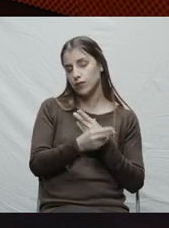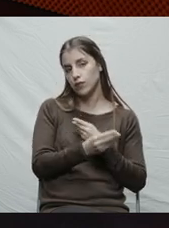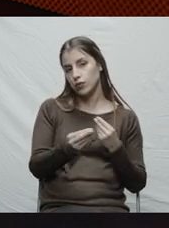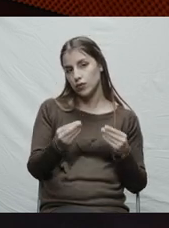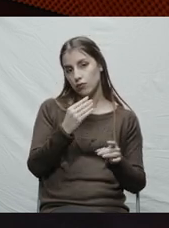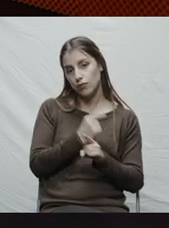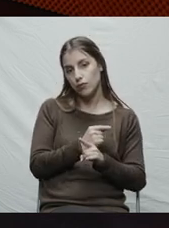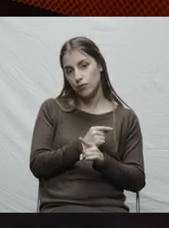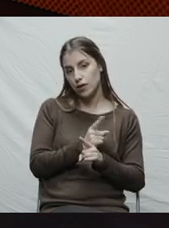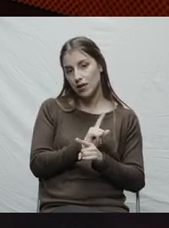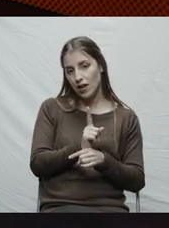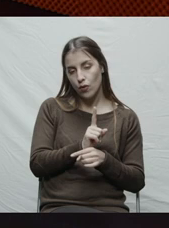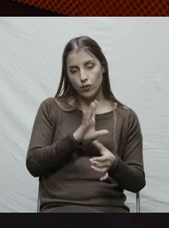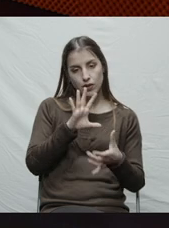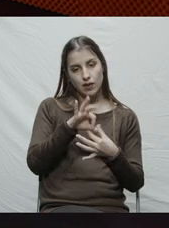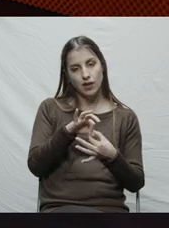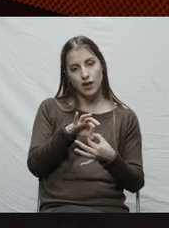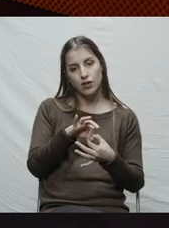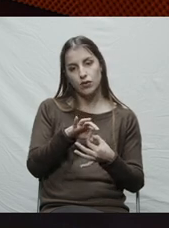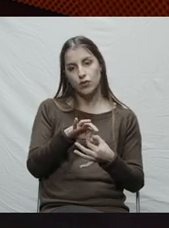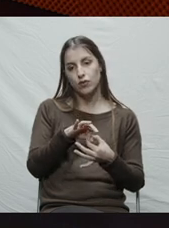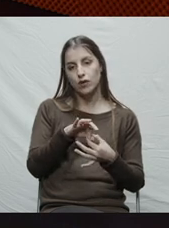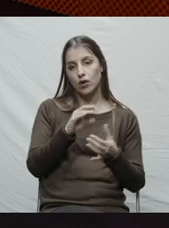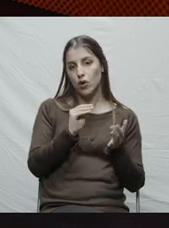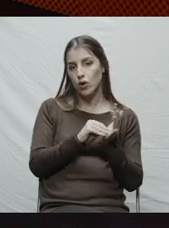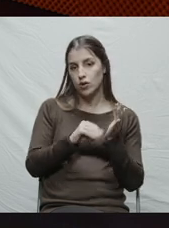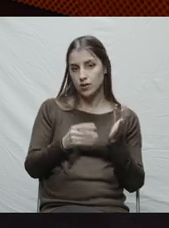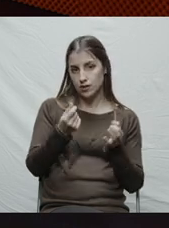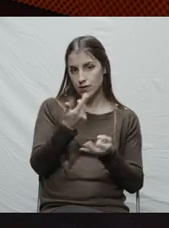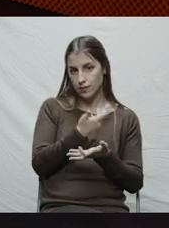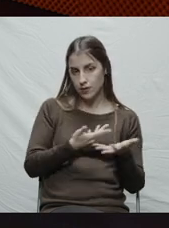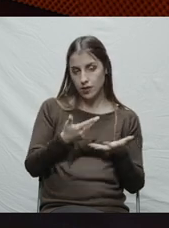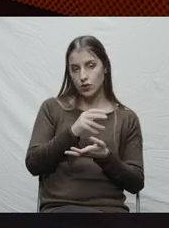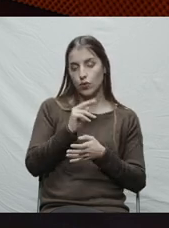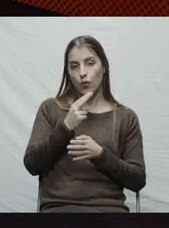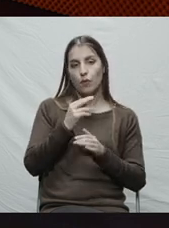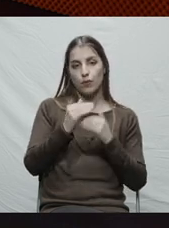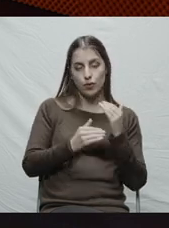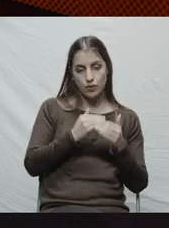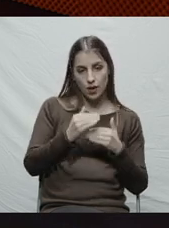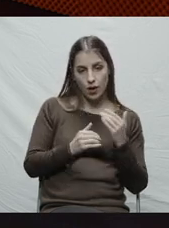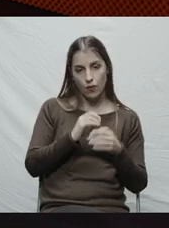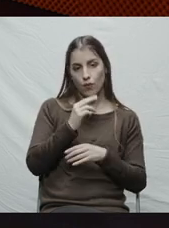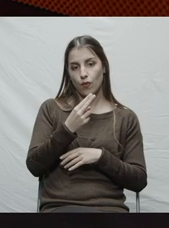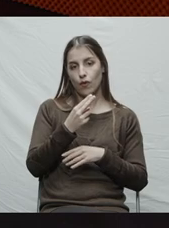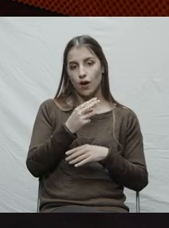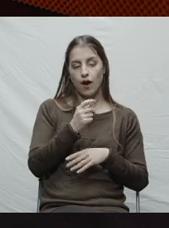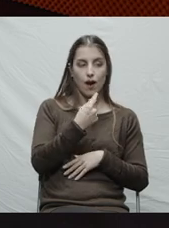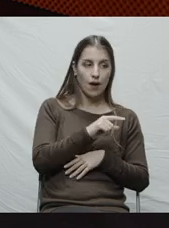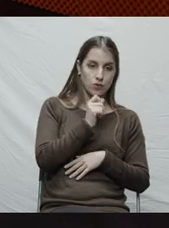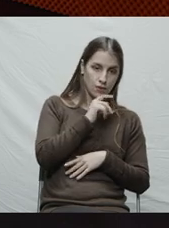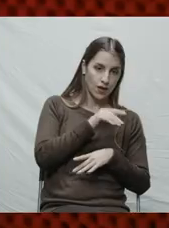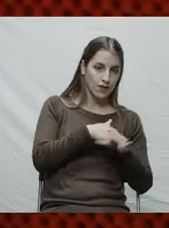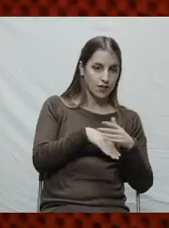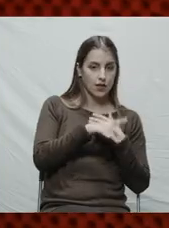por razões que não tivessem a ver com. A este orçamento agora, a esta produção e Há isso uma tudo. possibilidade de fazer